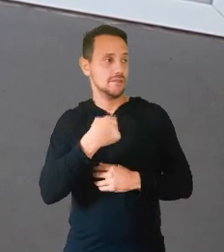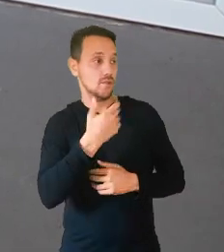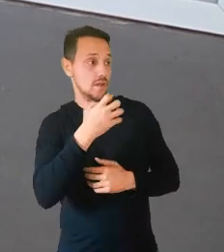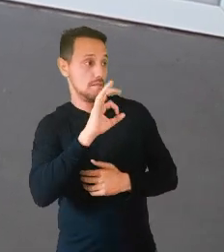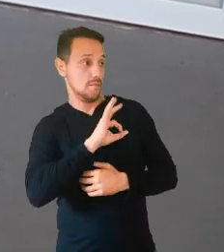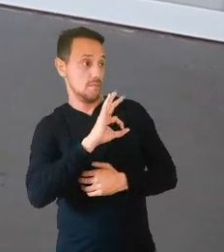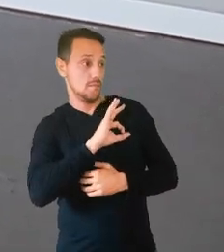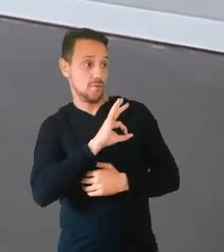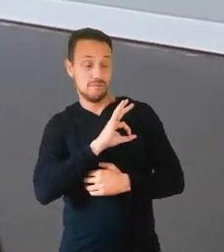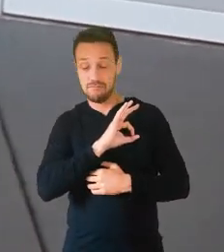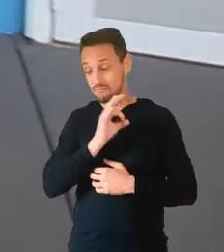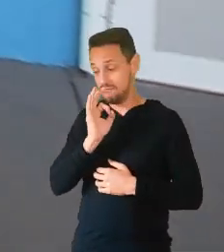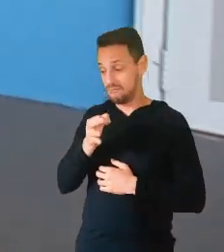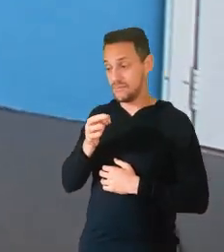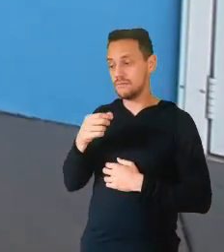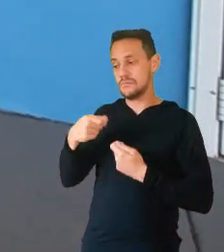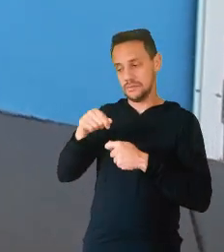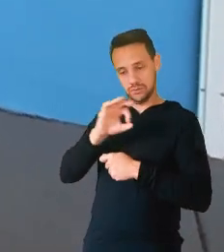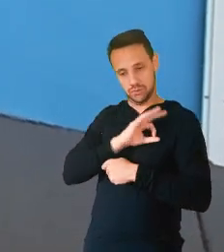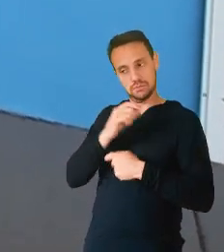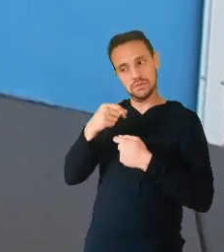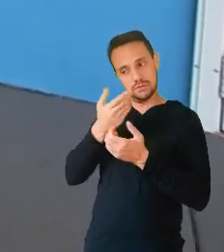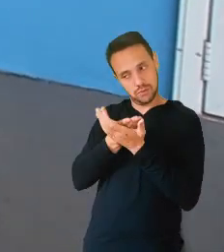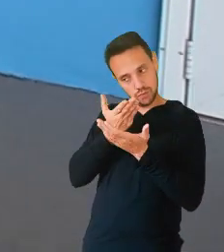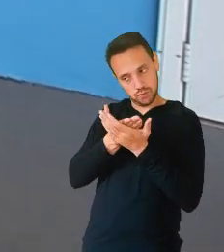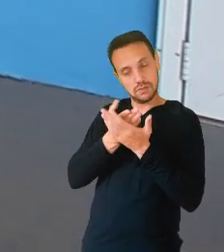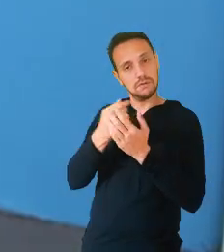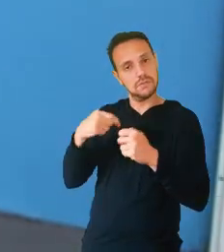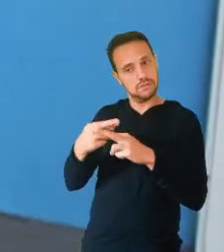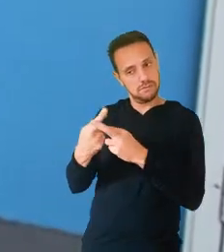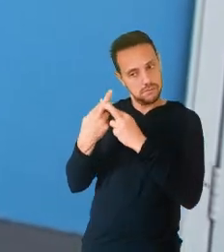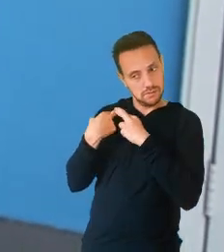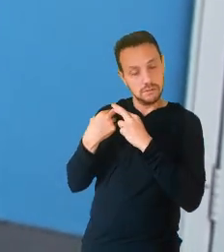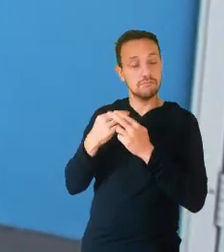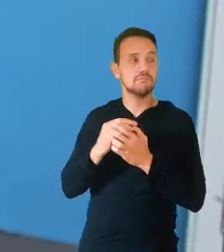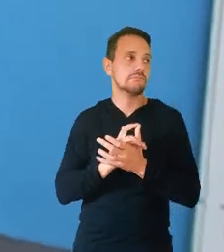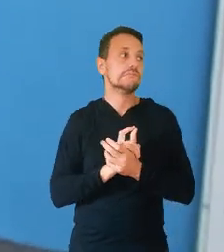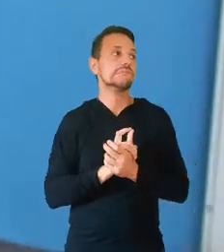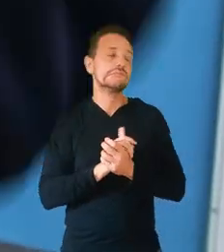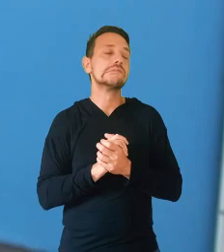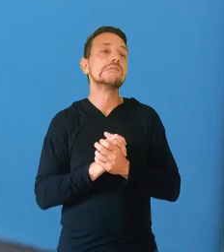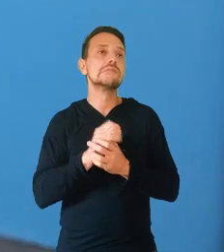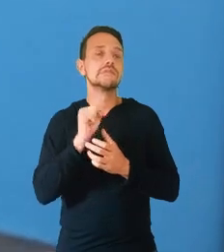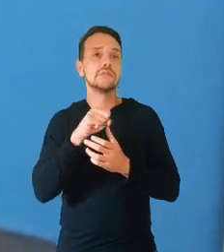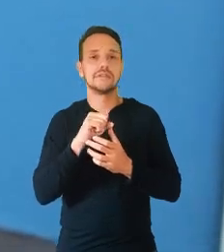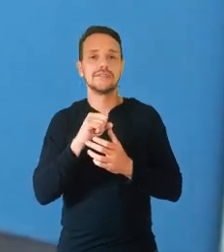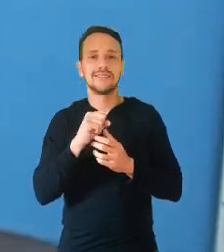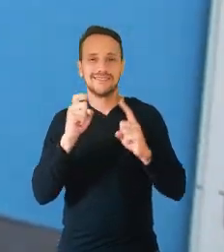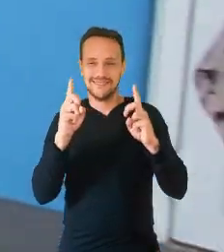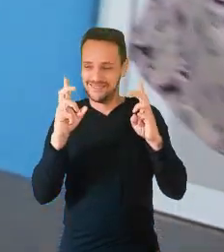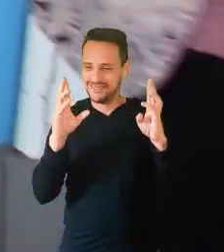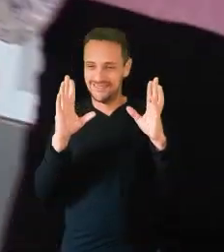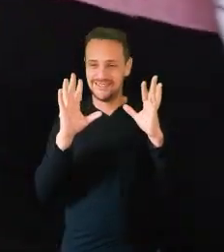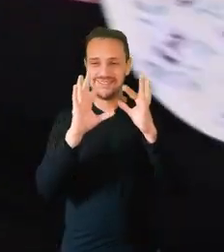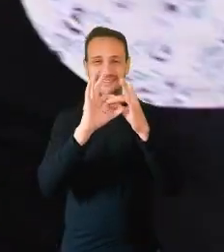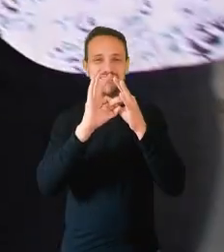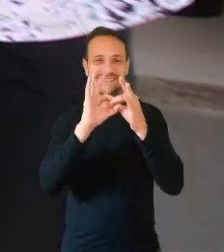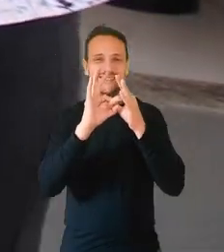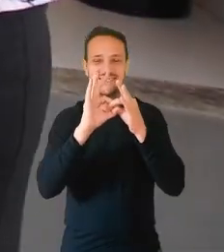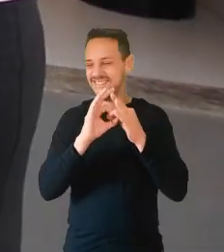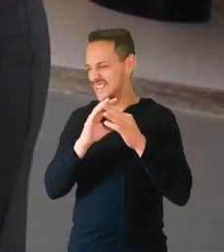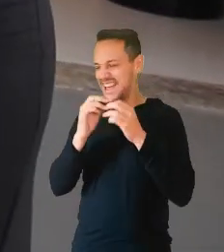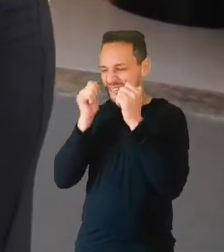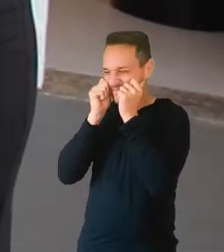estudar. É a resposta, hein? Sim. Juntos somos mais. Que belezinha. Então vamos